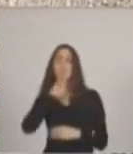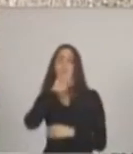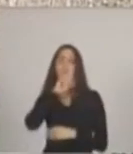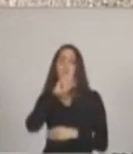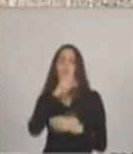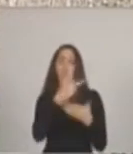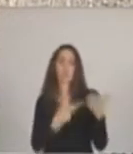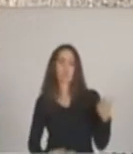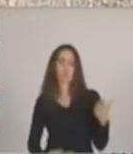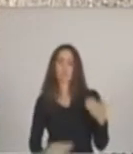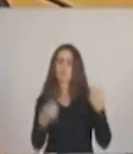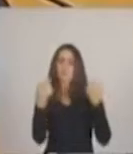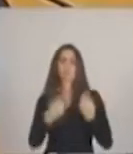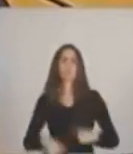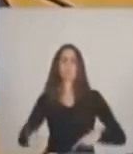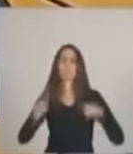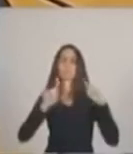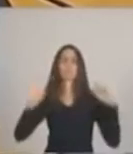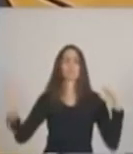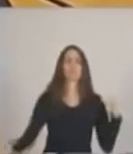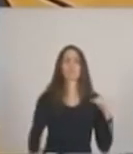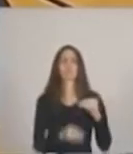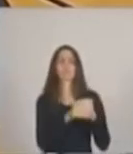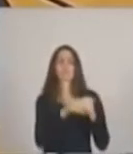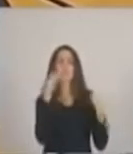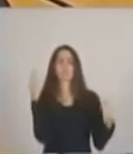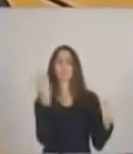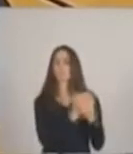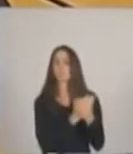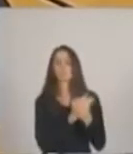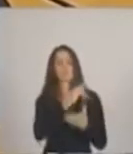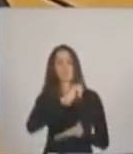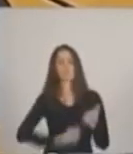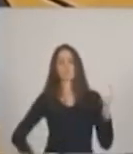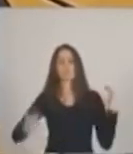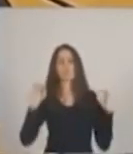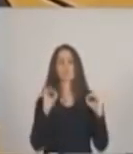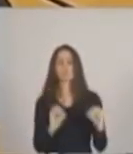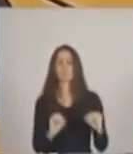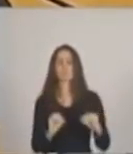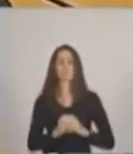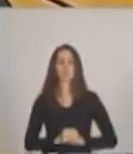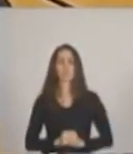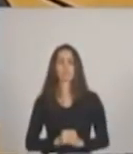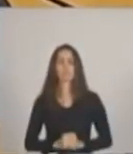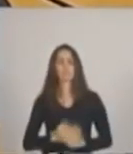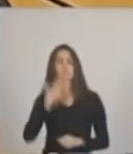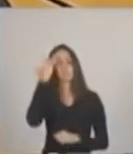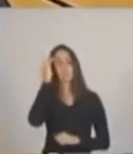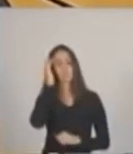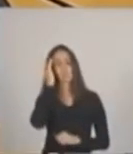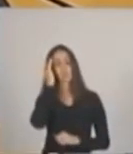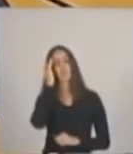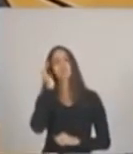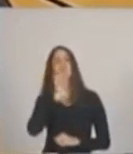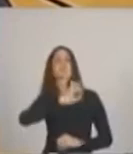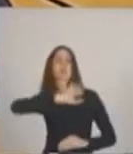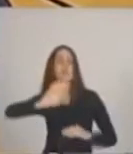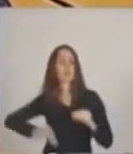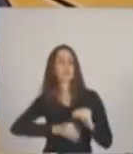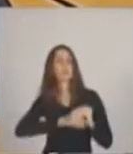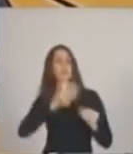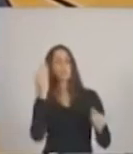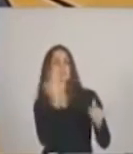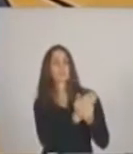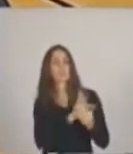não tem sentido se acoplar nenhum documento a esse parecer. Eu acho que, ao acoplar,